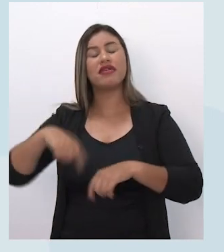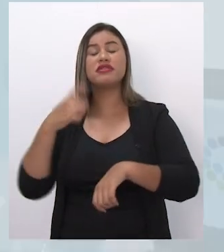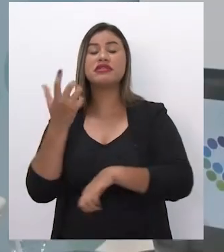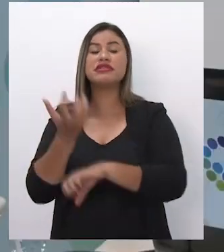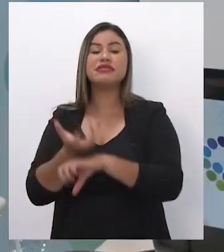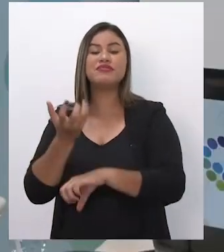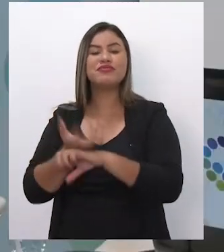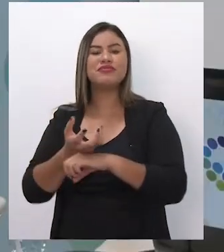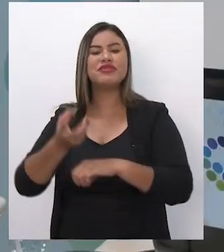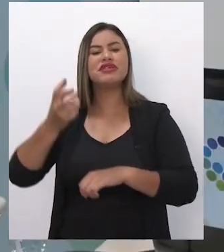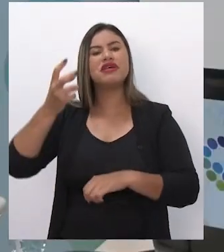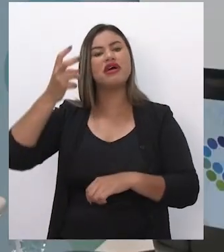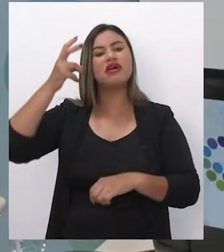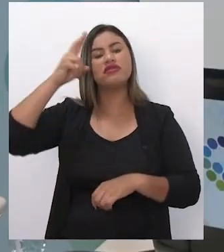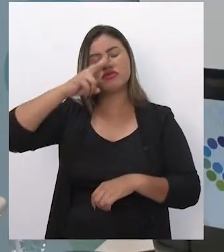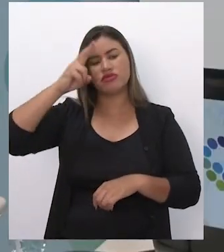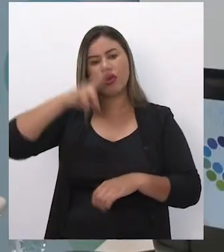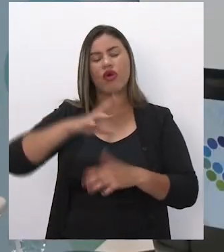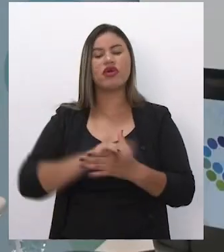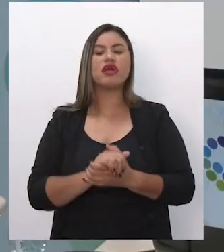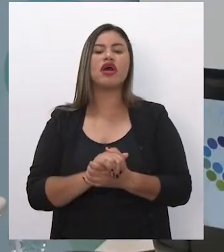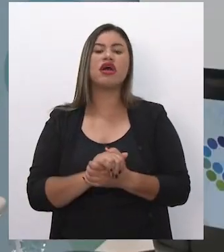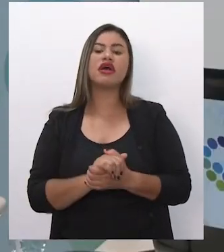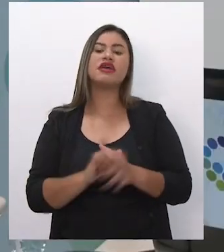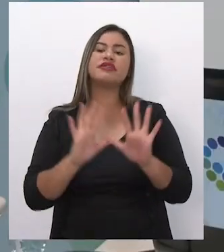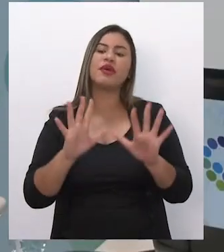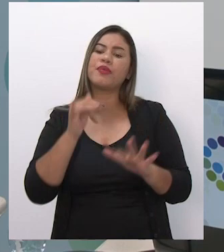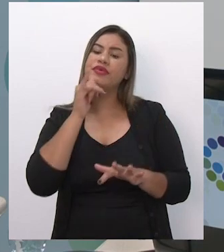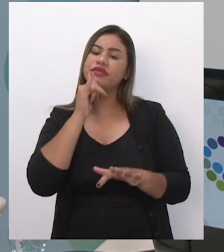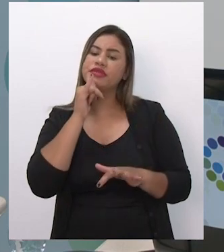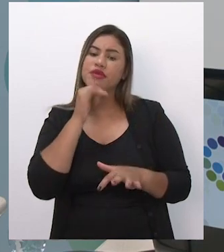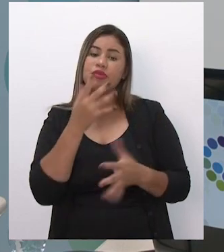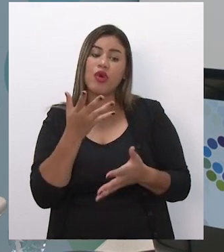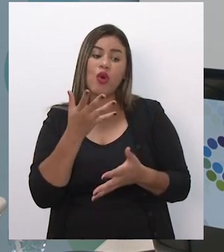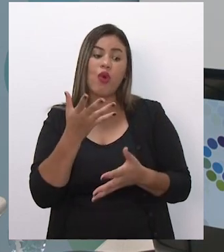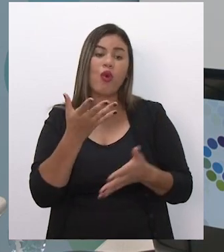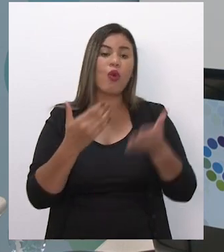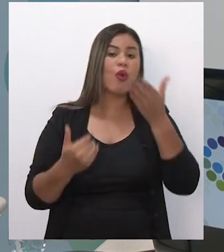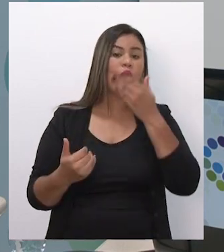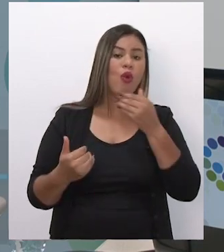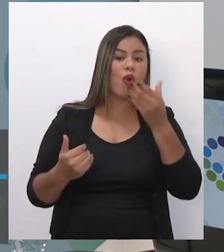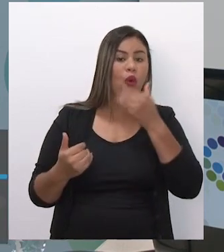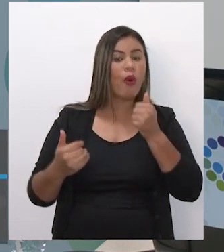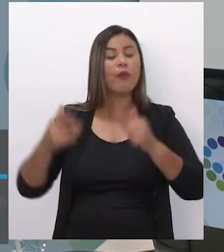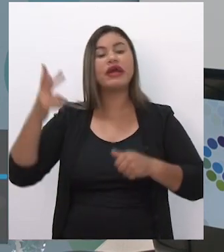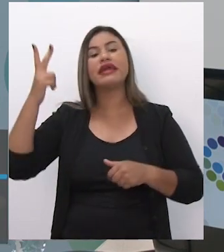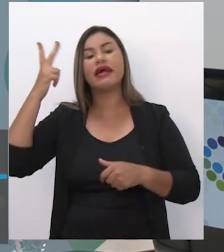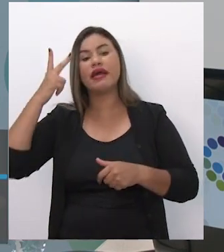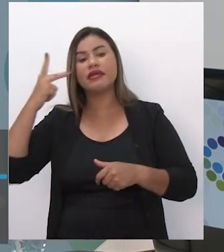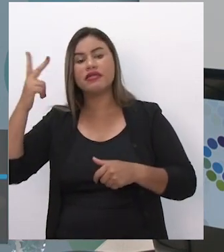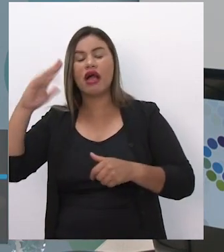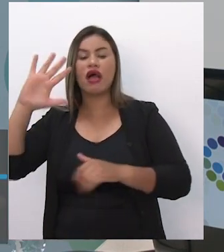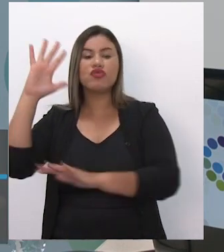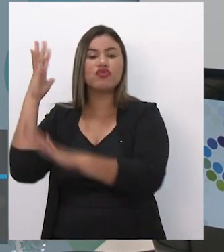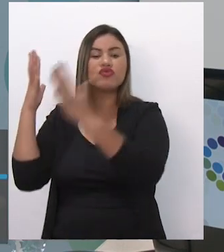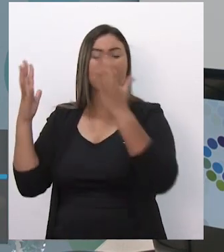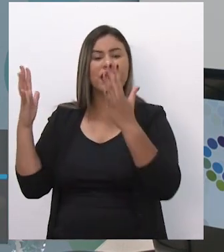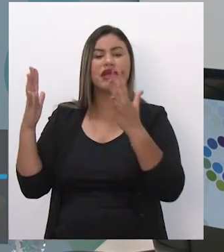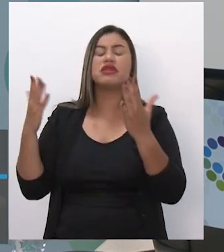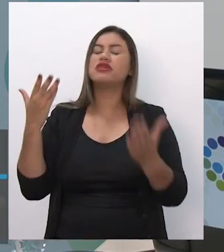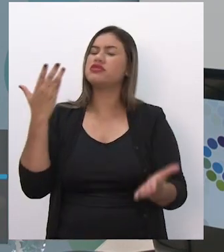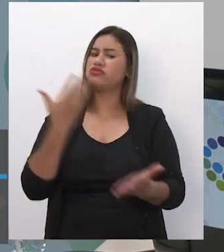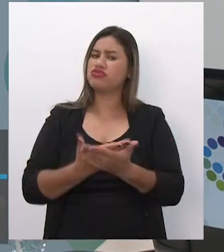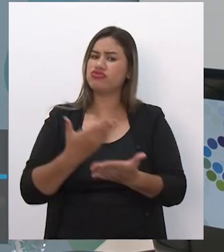a relação do homem com a natureza pode ser muito bem estudada, por exemplo, em